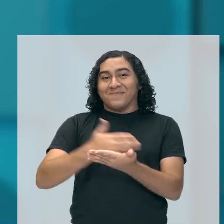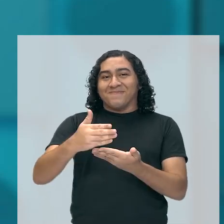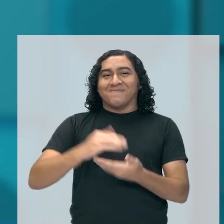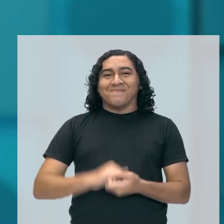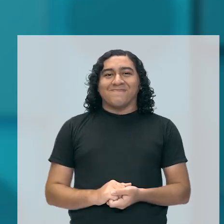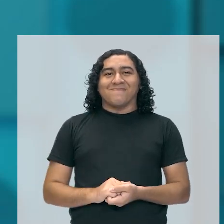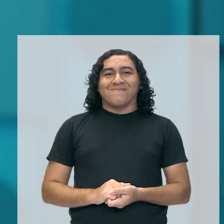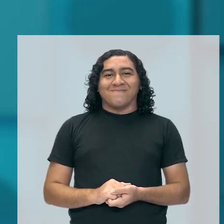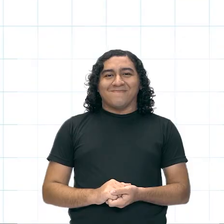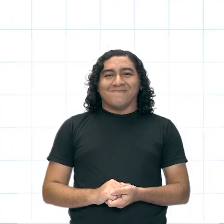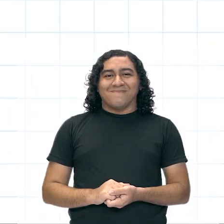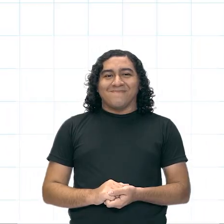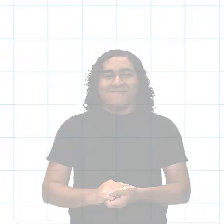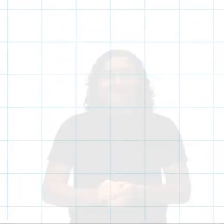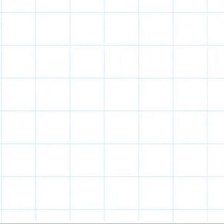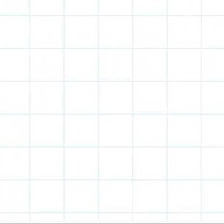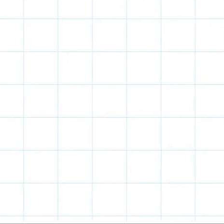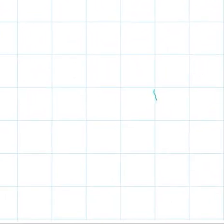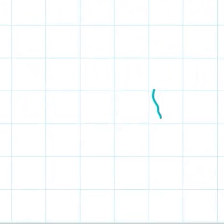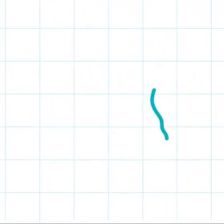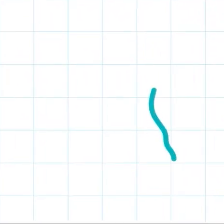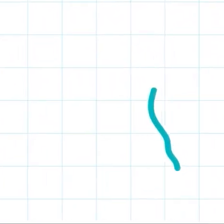Então, venham comigo.